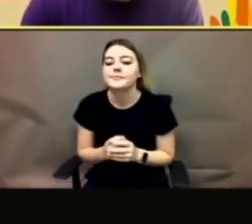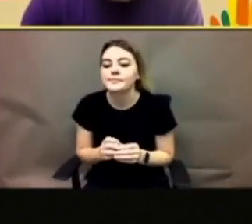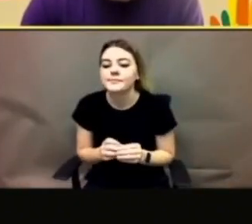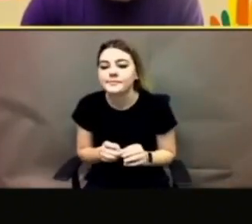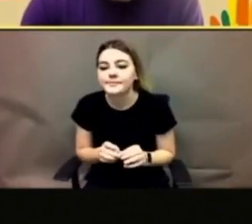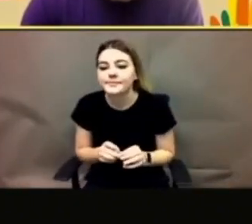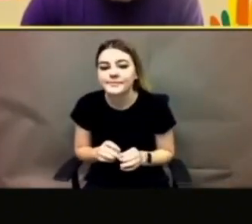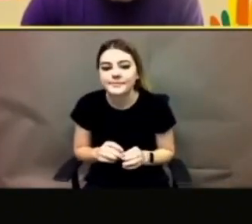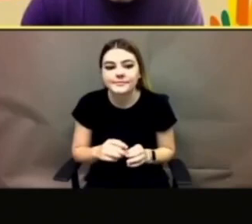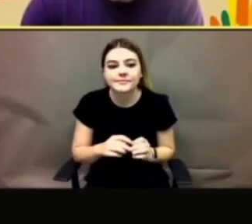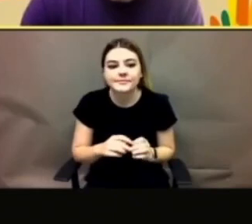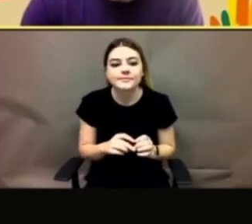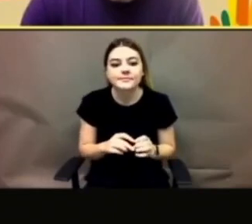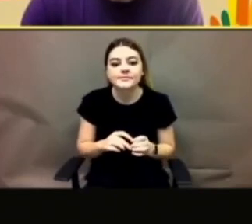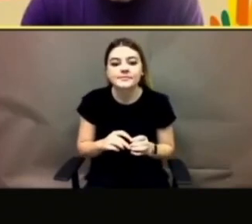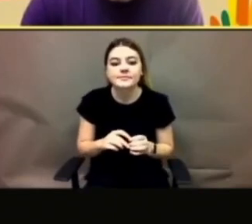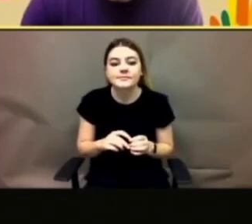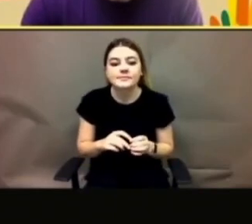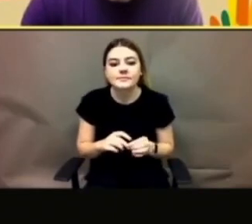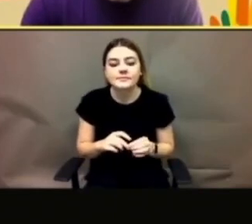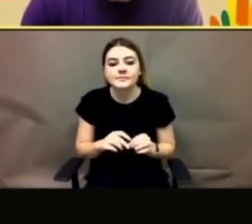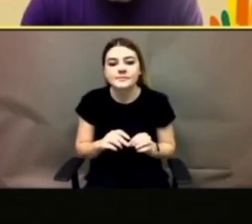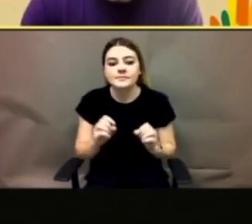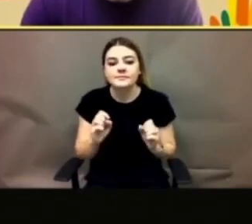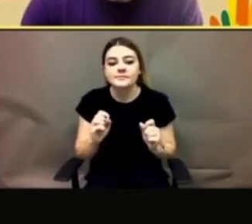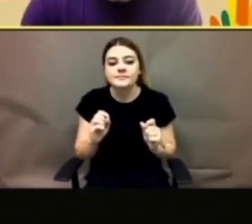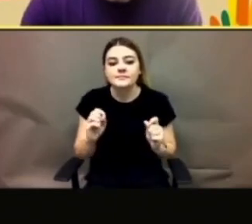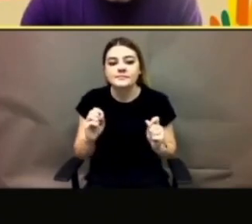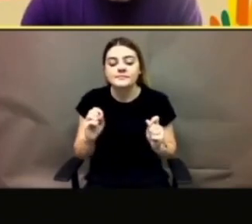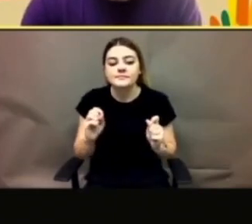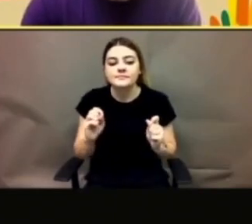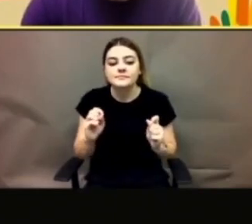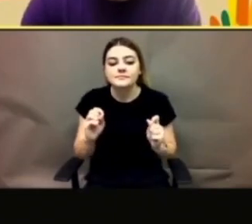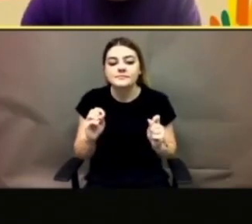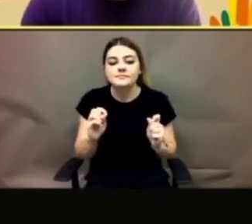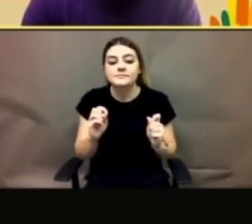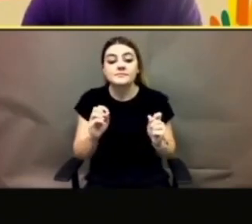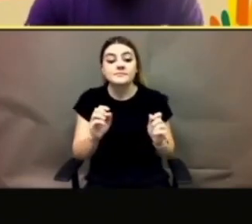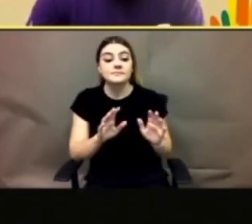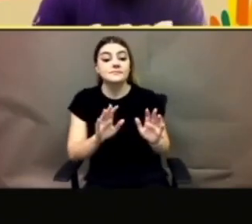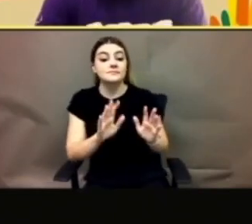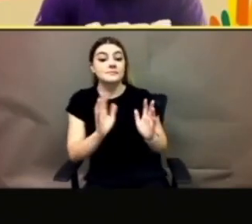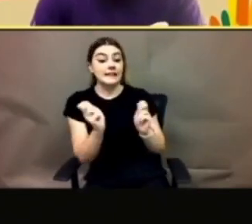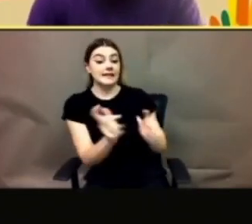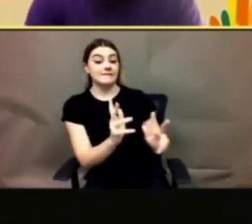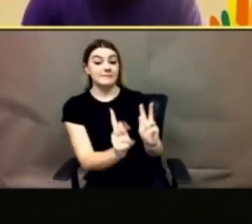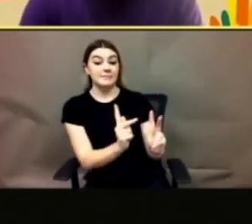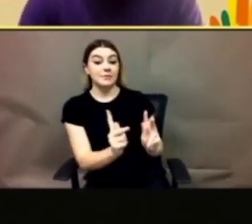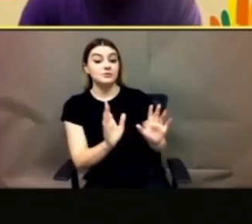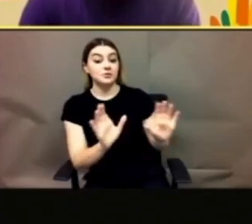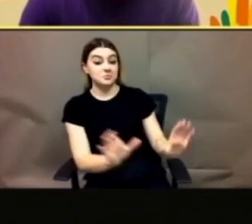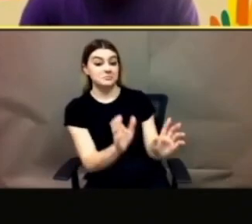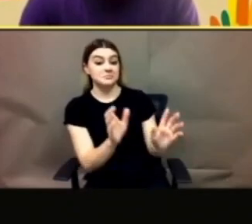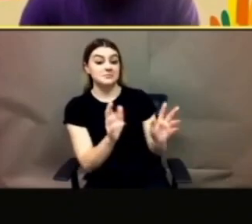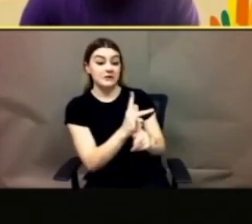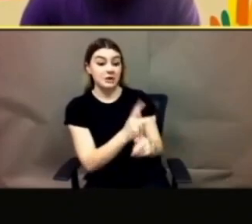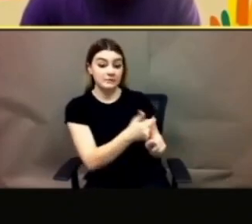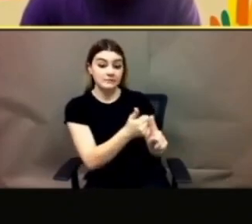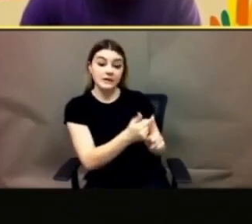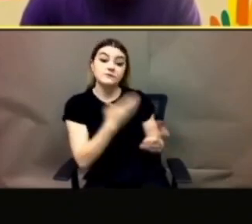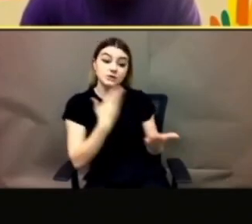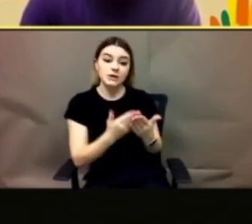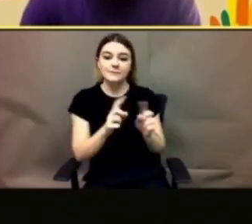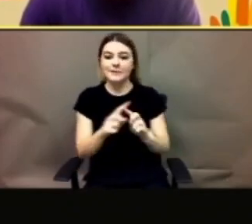os alunos. E vamos tirar isso do nosso caminho. Eu acho que tirar as dúvidas do meio do caminho é importante. Eu acho que mostrar